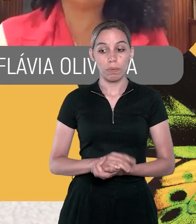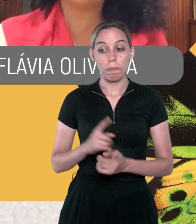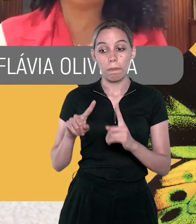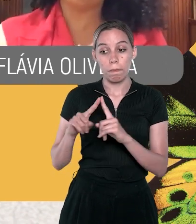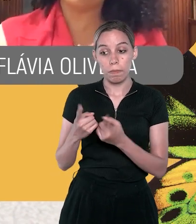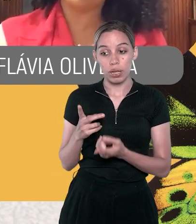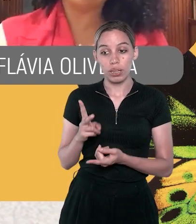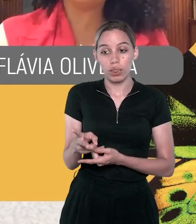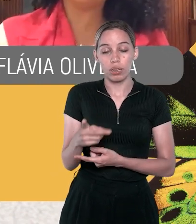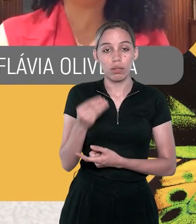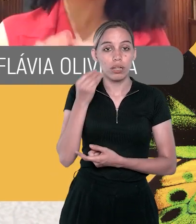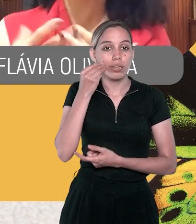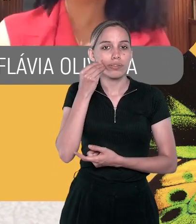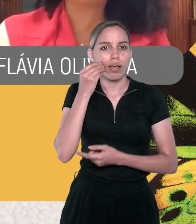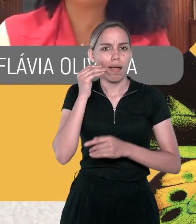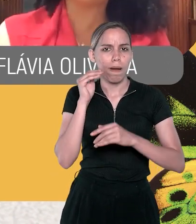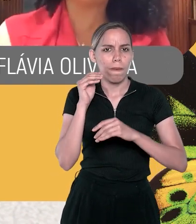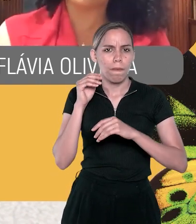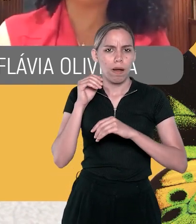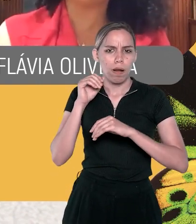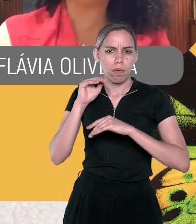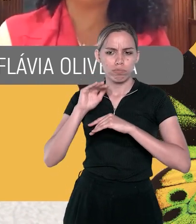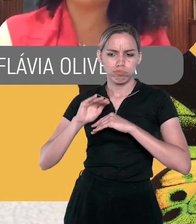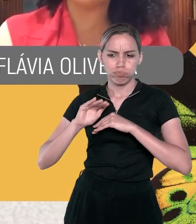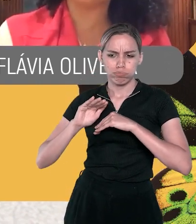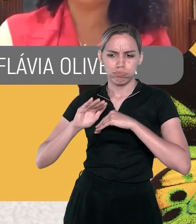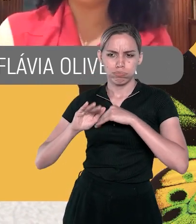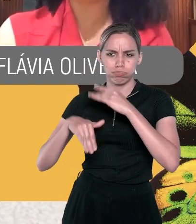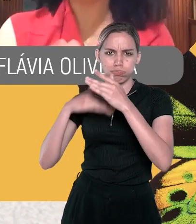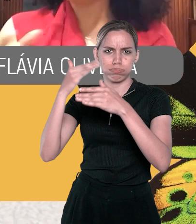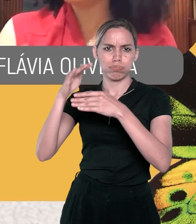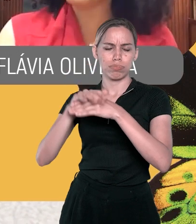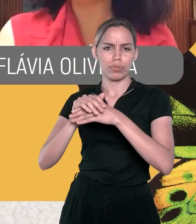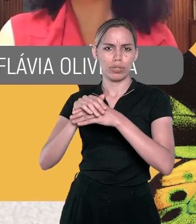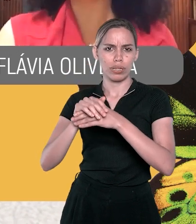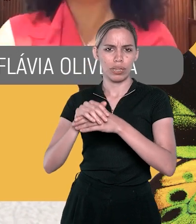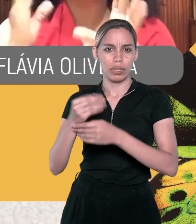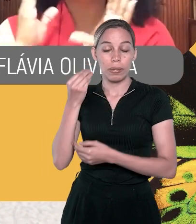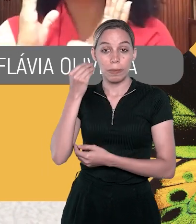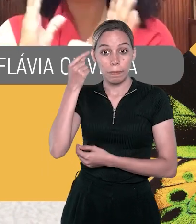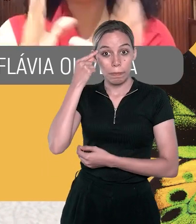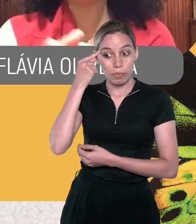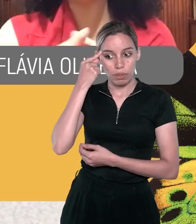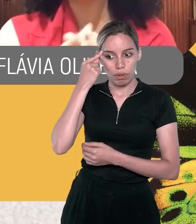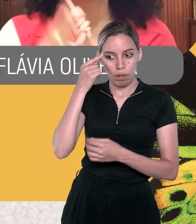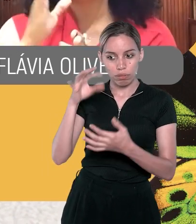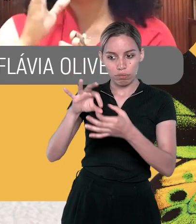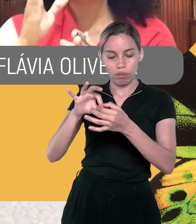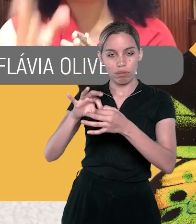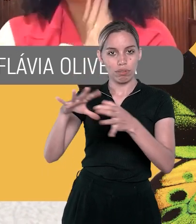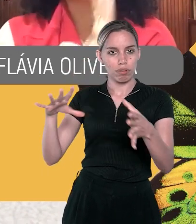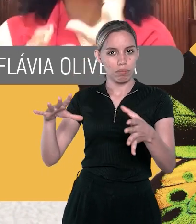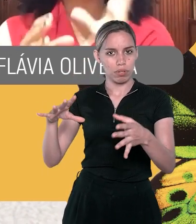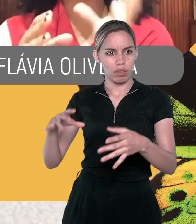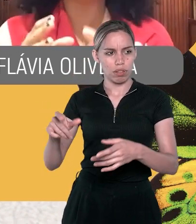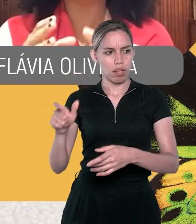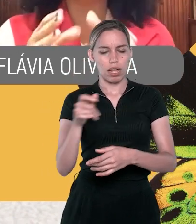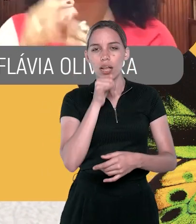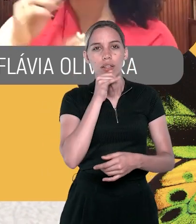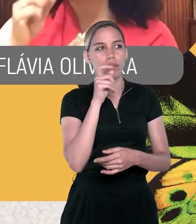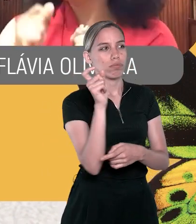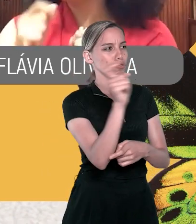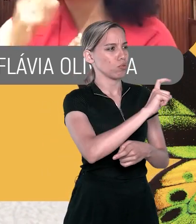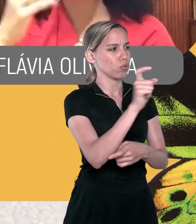revolucionário da rua, no sentido libertário da rua, né? A gente pode pensar o grafite, o rap, o